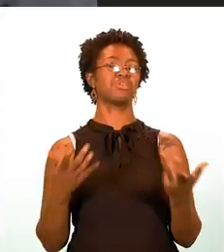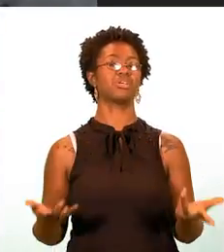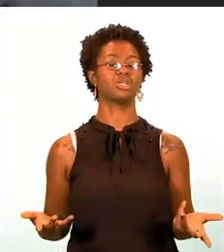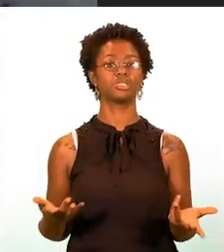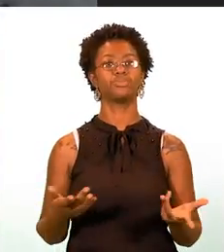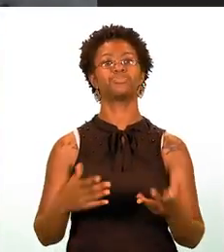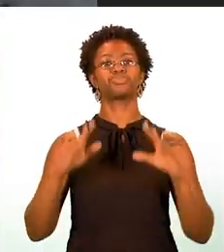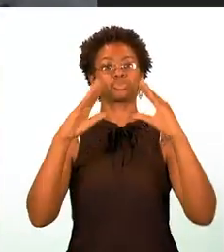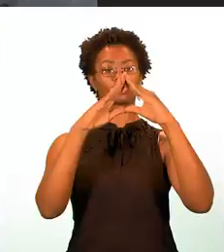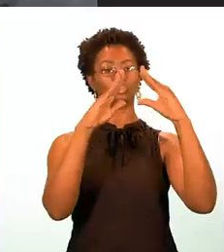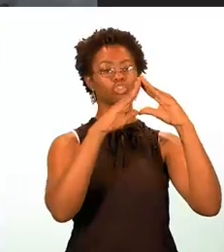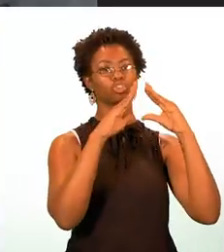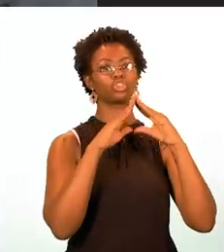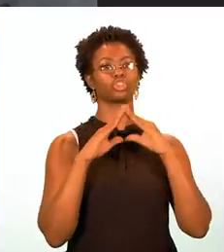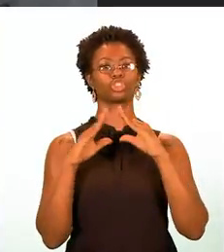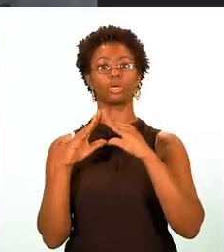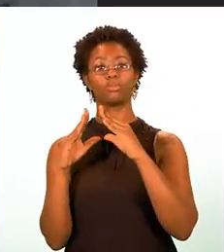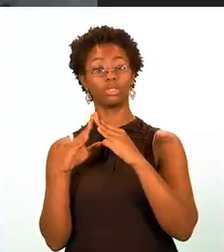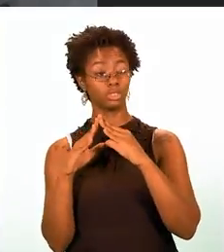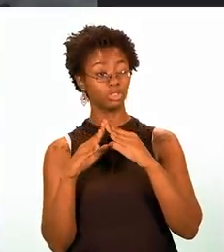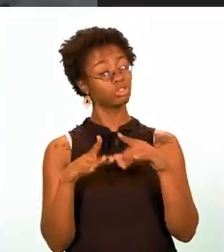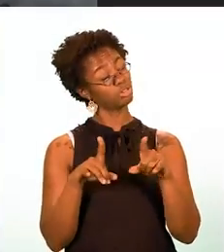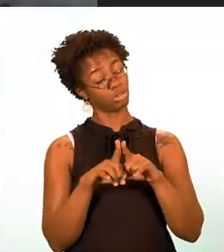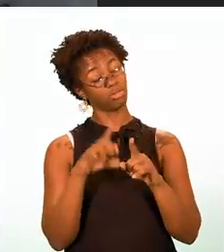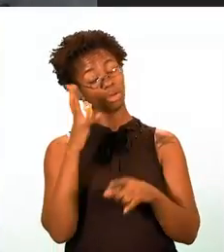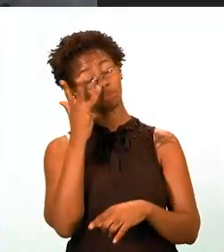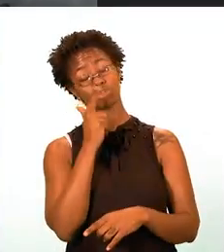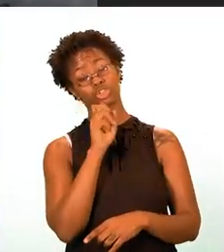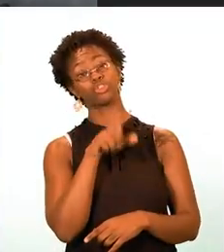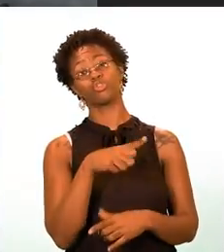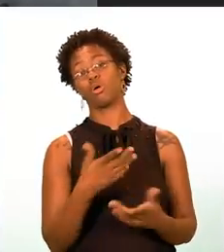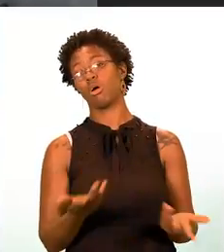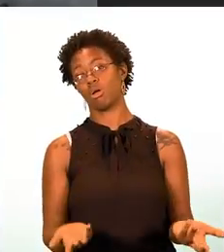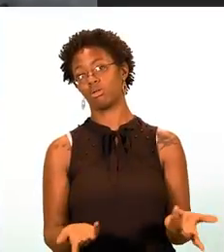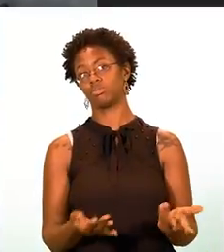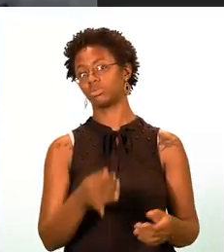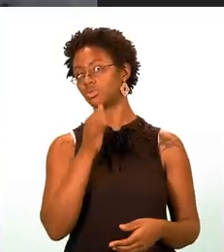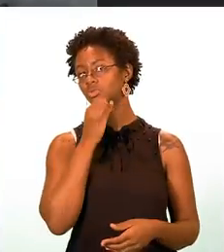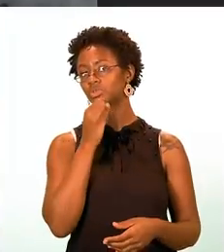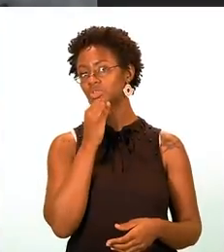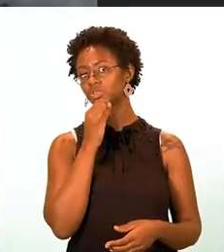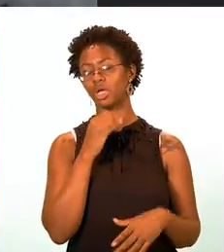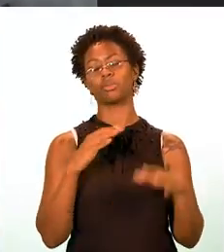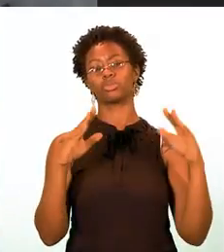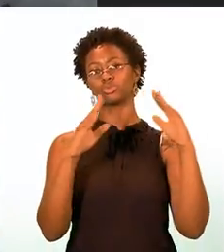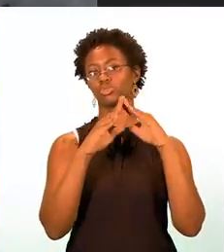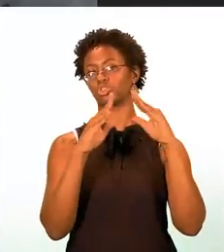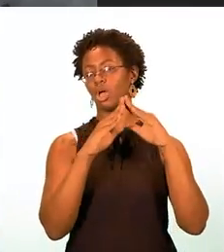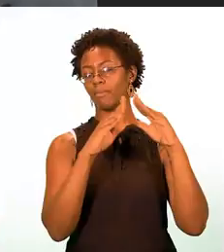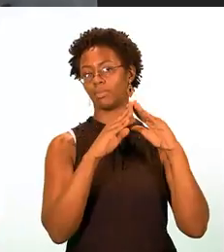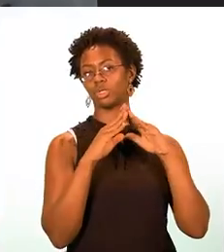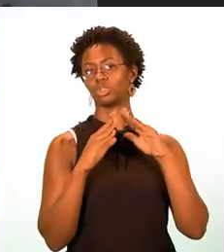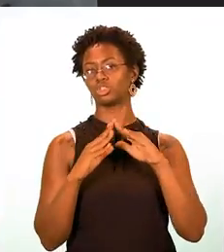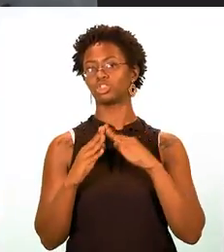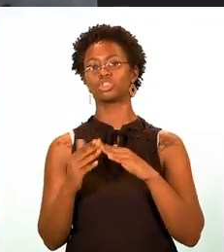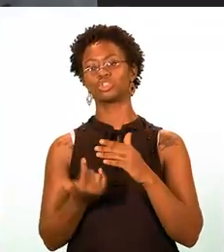um diamante cheio de inclusões, ele é muito bonito. Então, por exemplo, um diamante cheio de